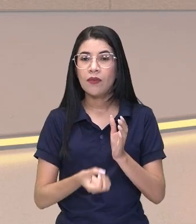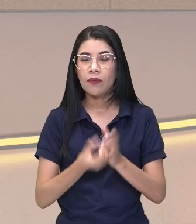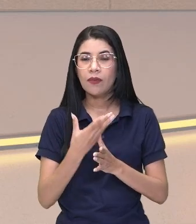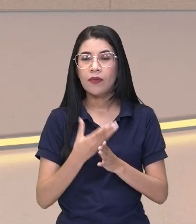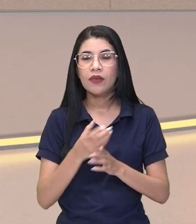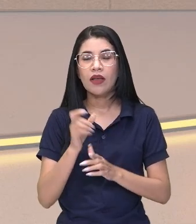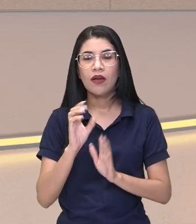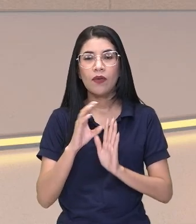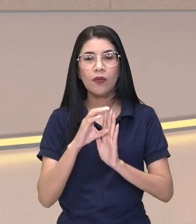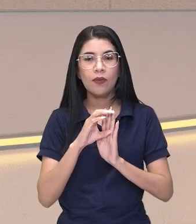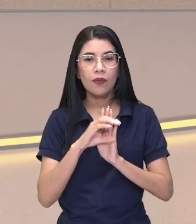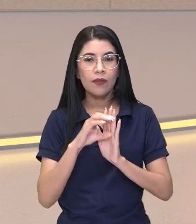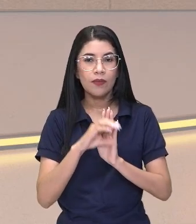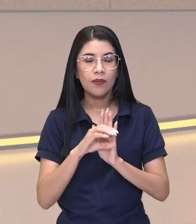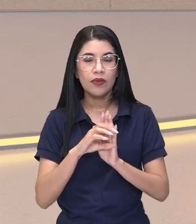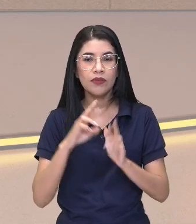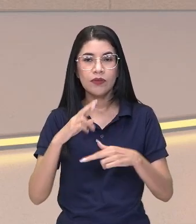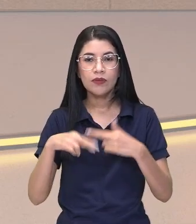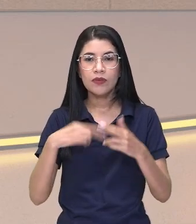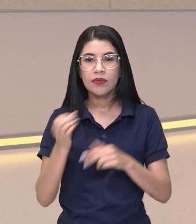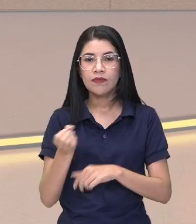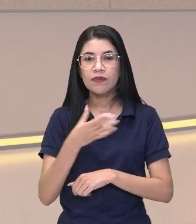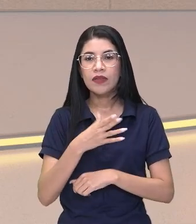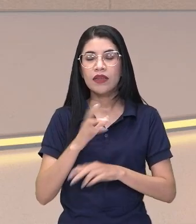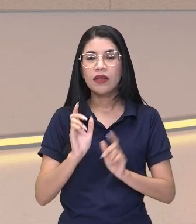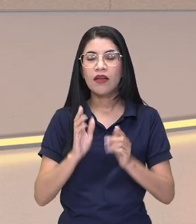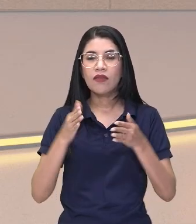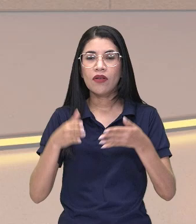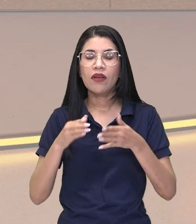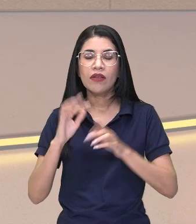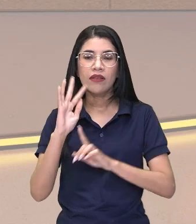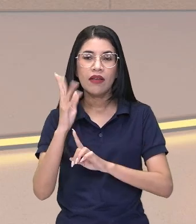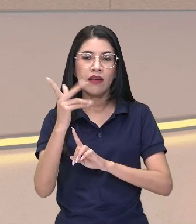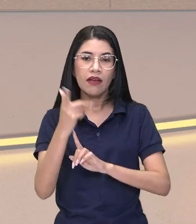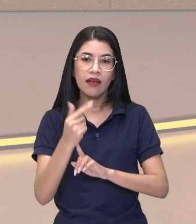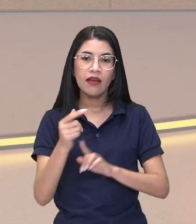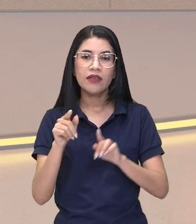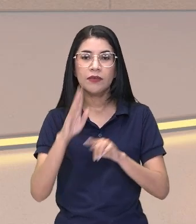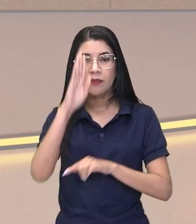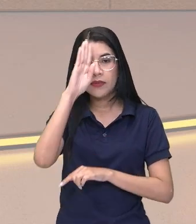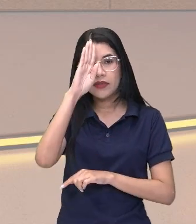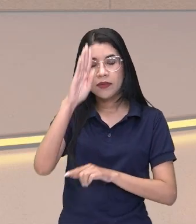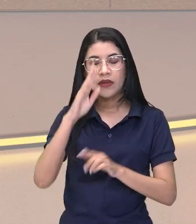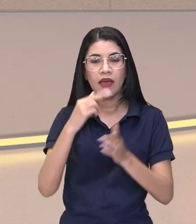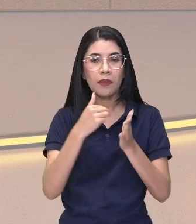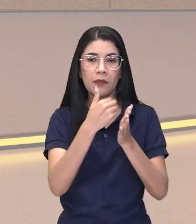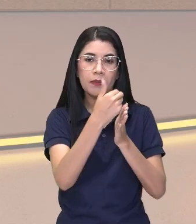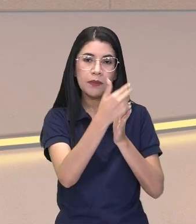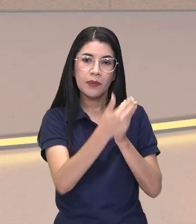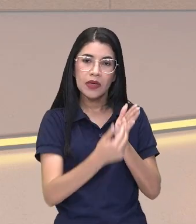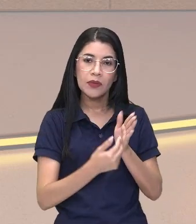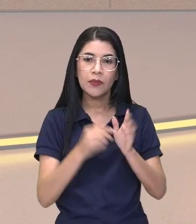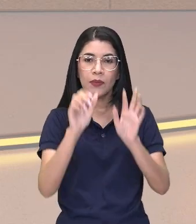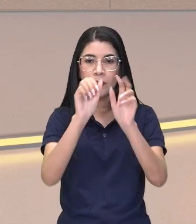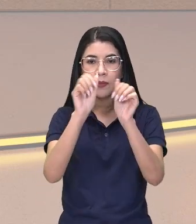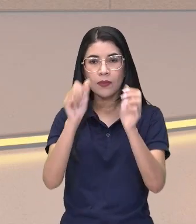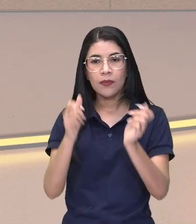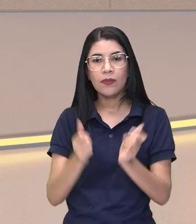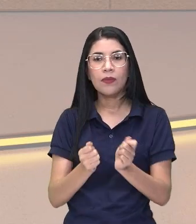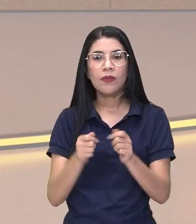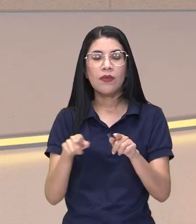conceito de renascimento diz respeito ao mundo das artes, sobretudo a pintura, a escultura e